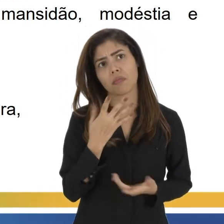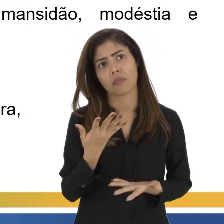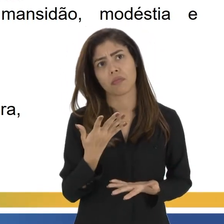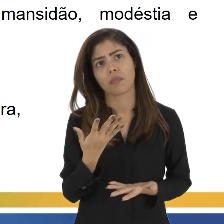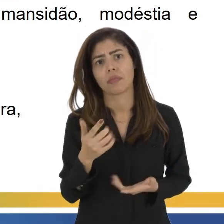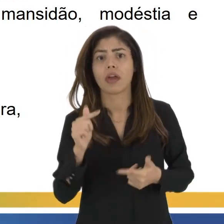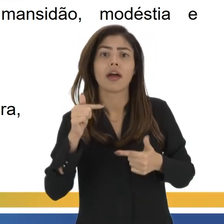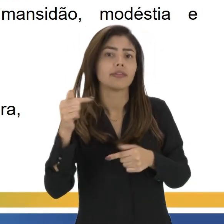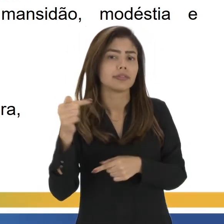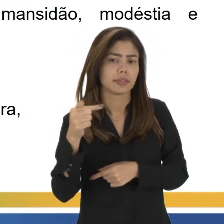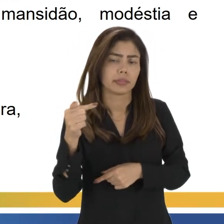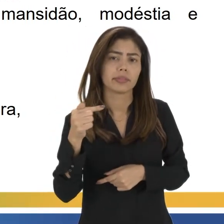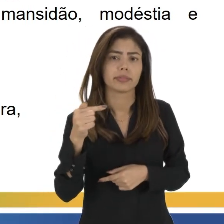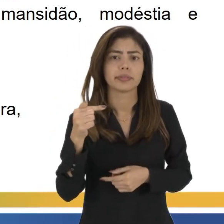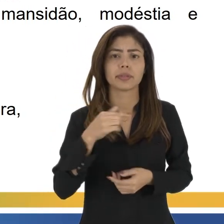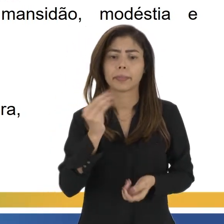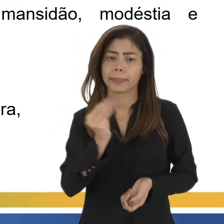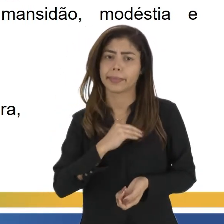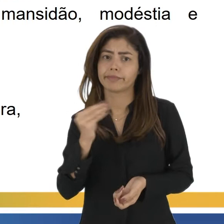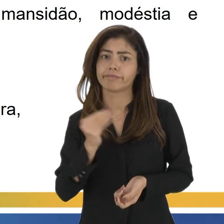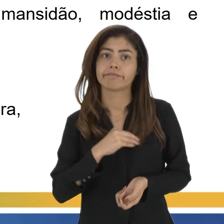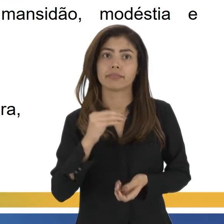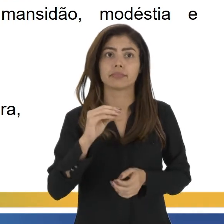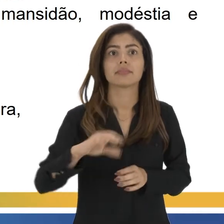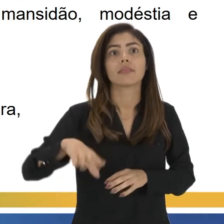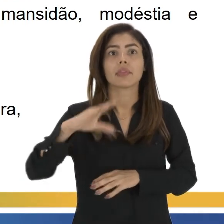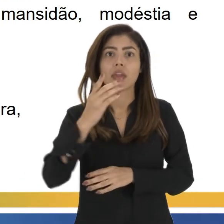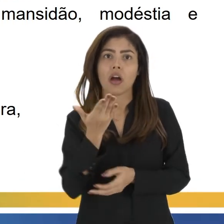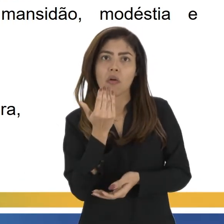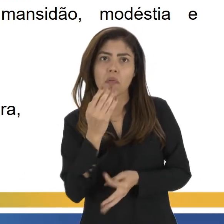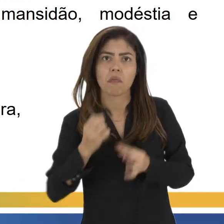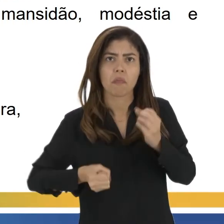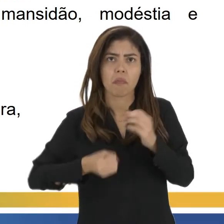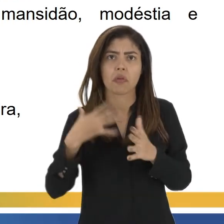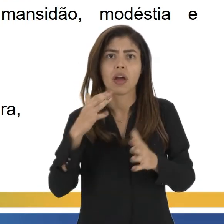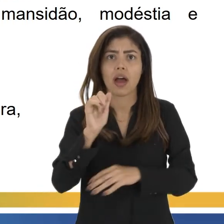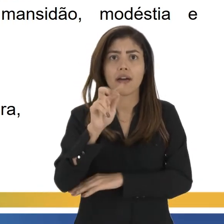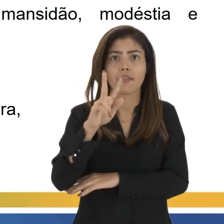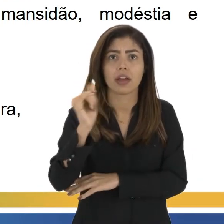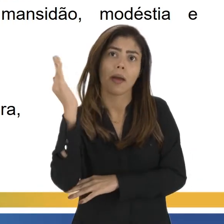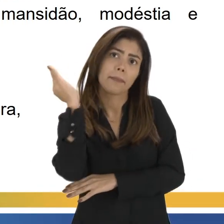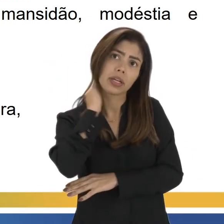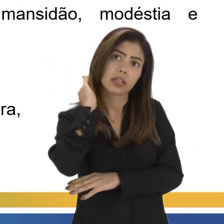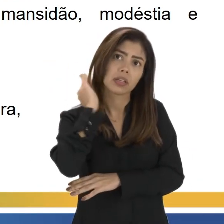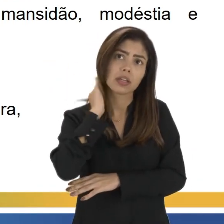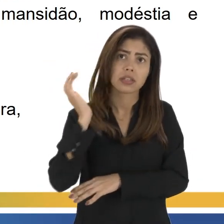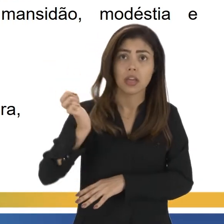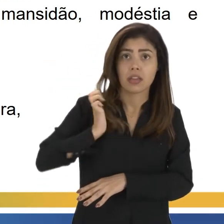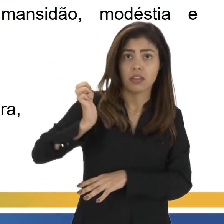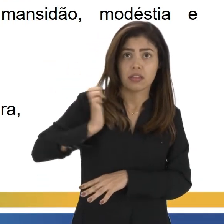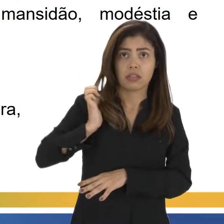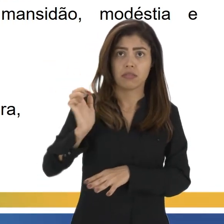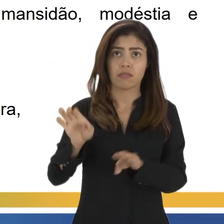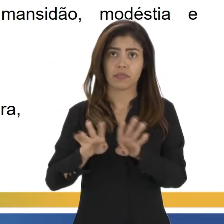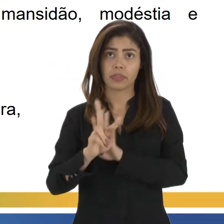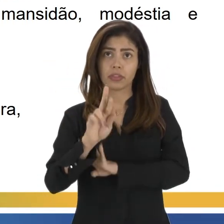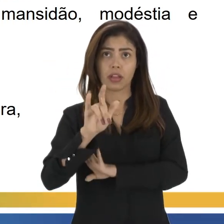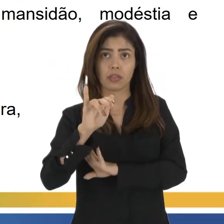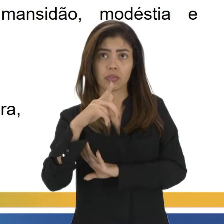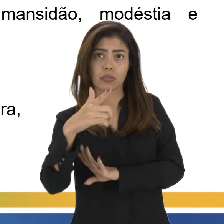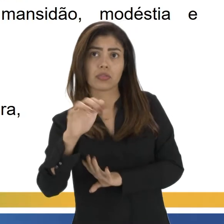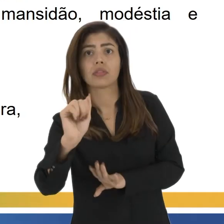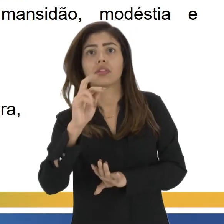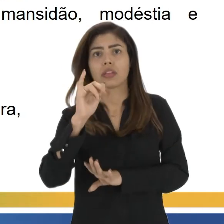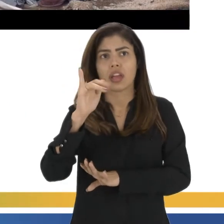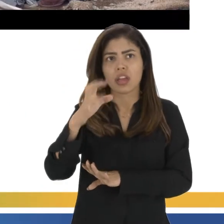os 7 pecados capitais: a gula, a avareza, a preguiça, a luxúria, a ira, a